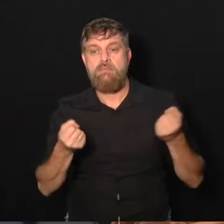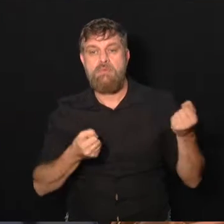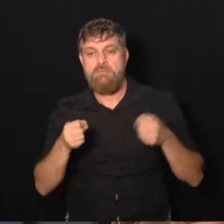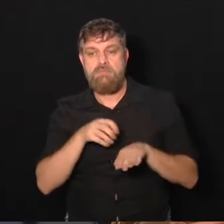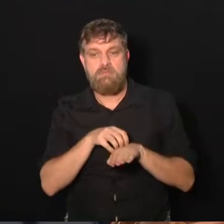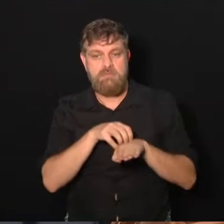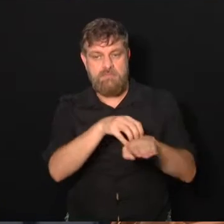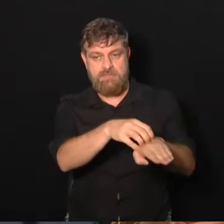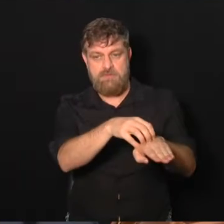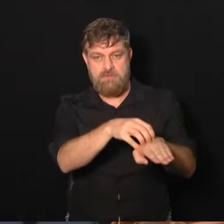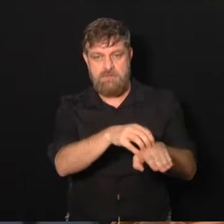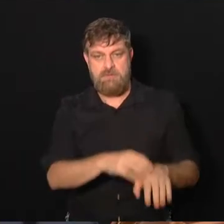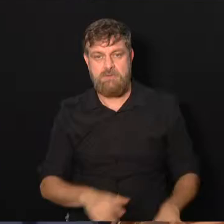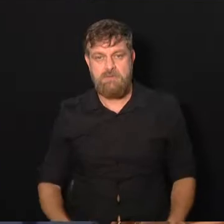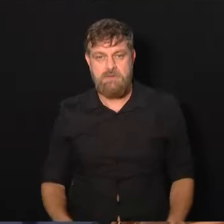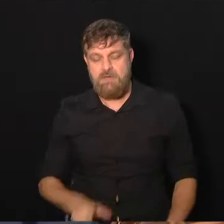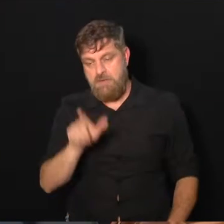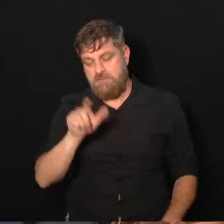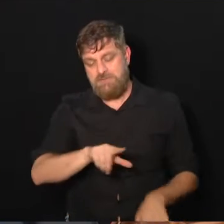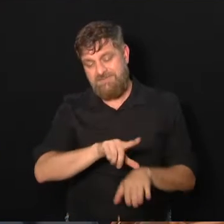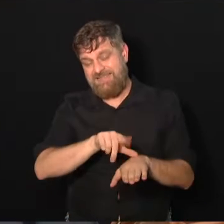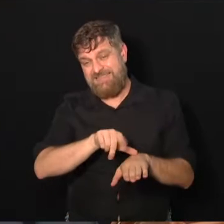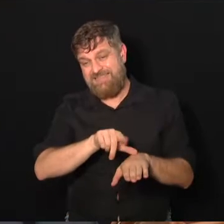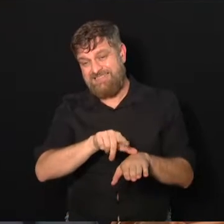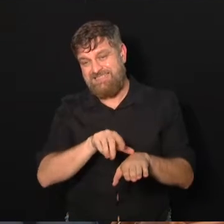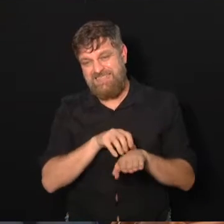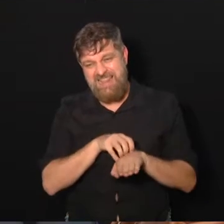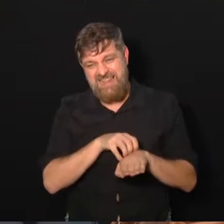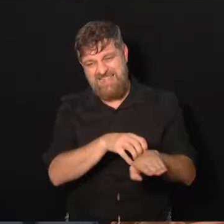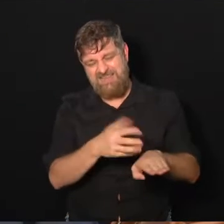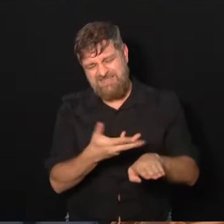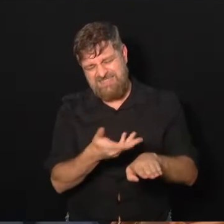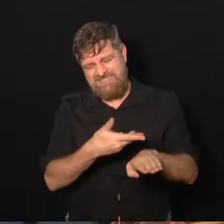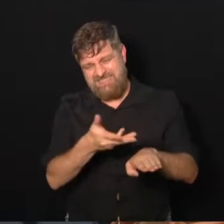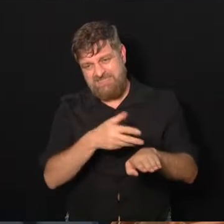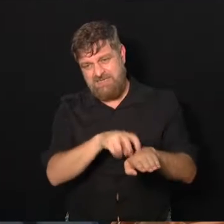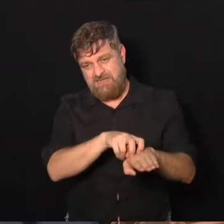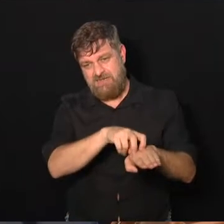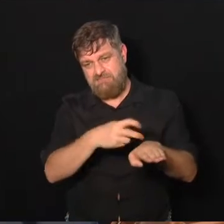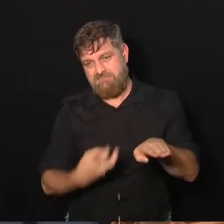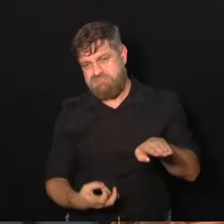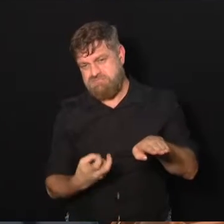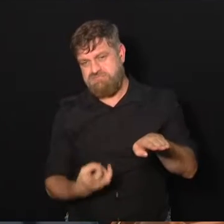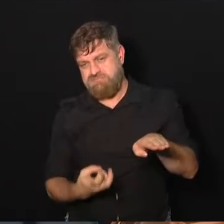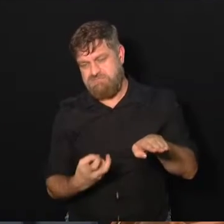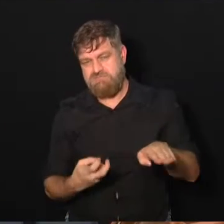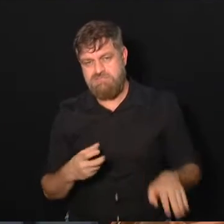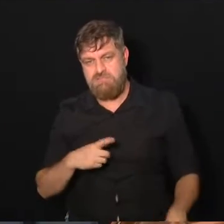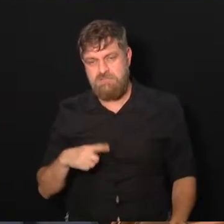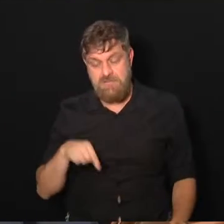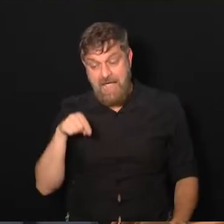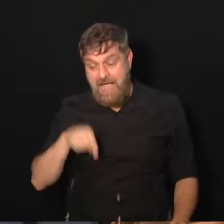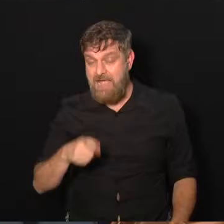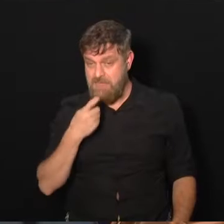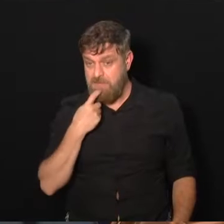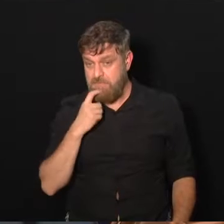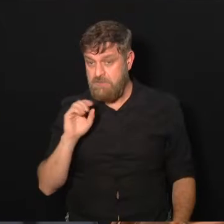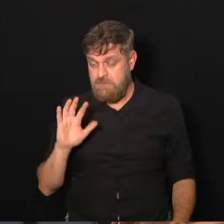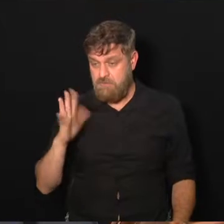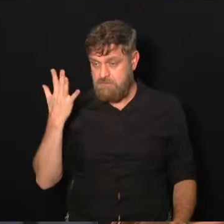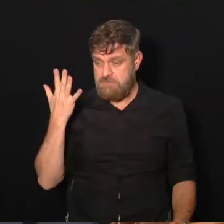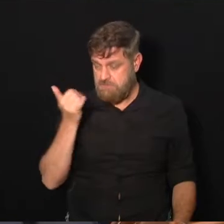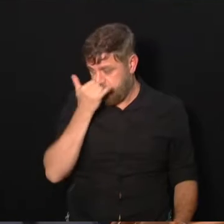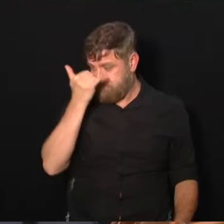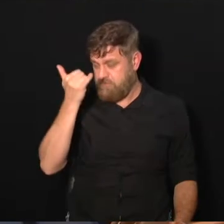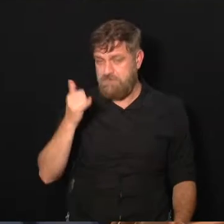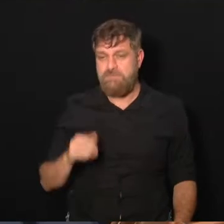caso, não foi acidente, a pessoa estava atrasada. E isso eu ouvi de veterinário numa clínica aqui em Campinas. E